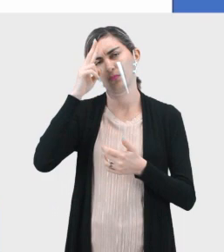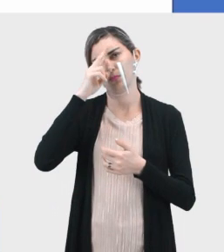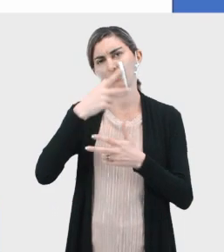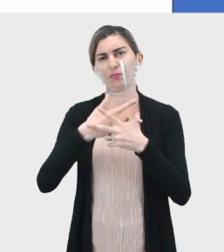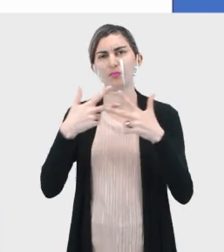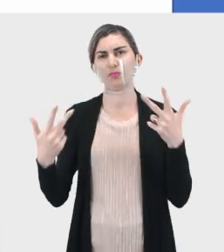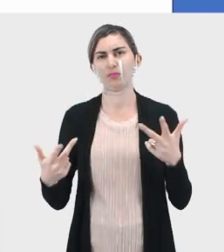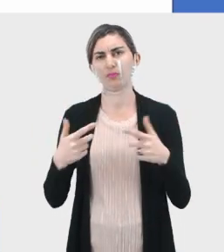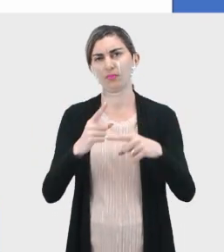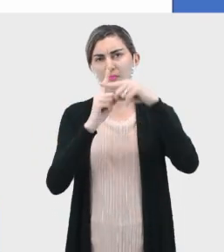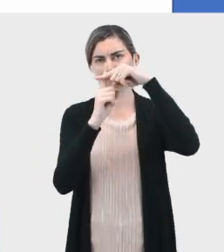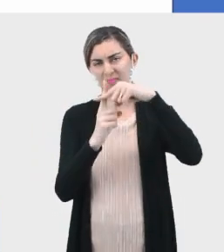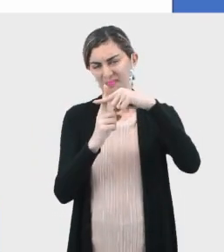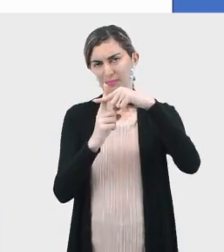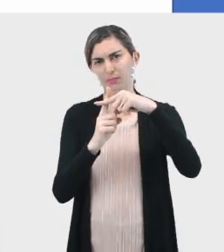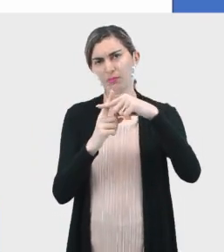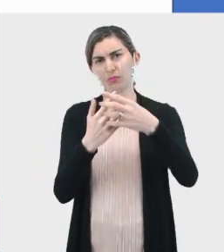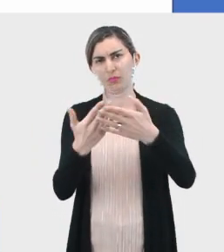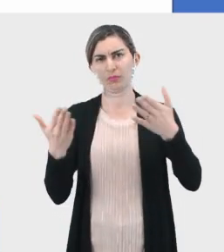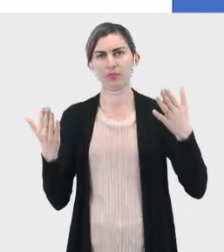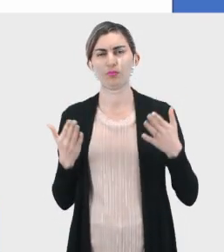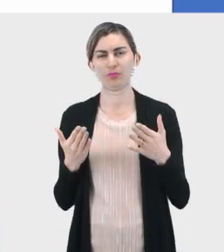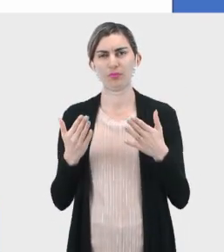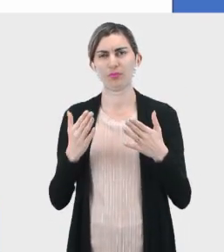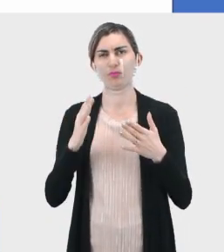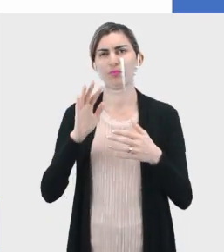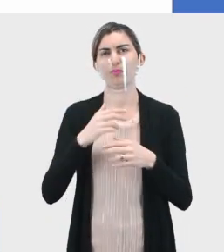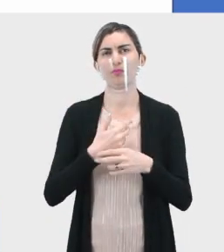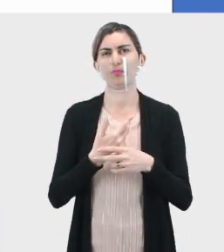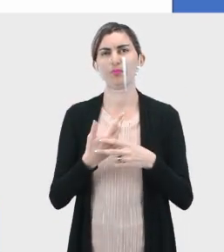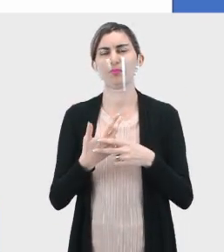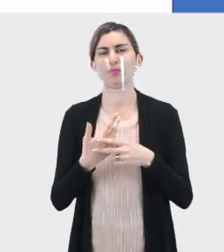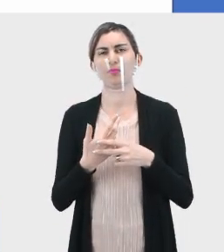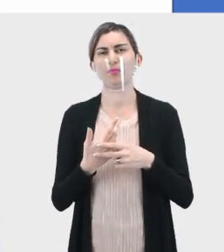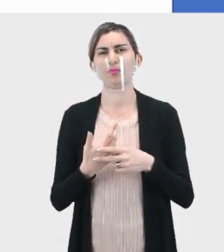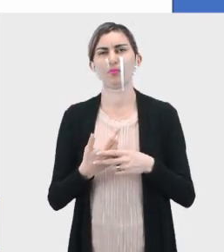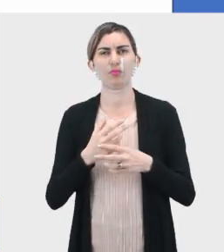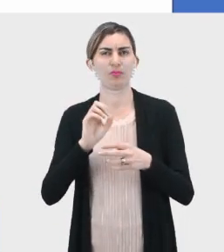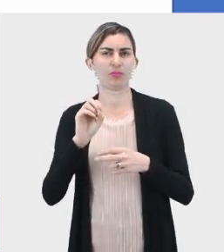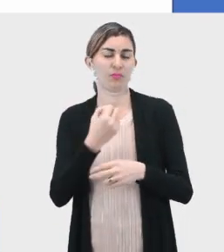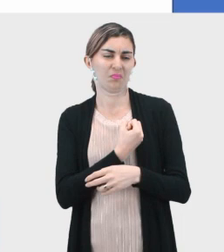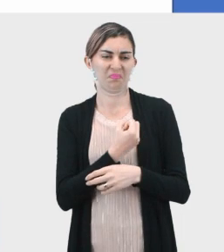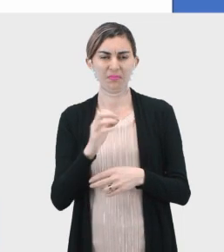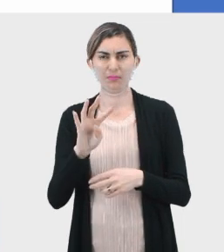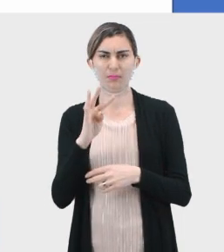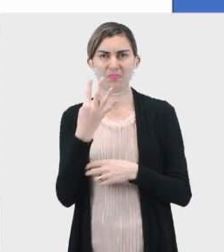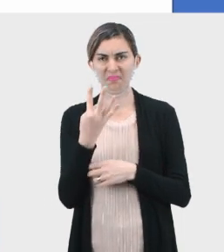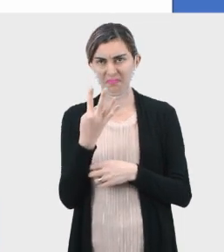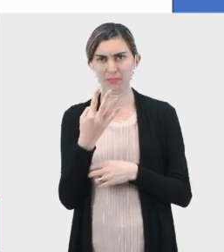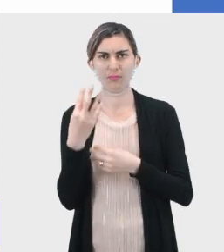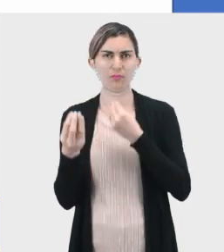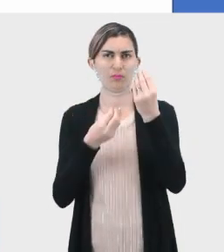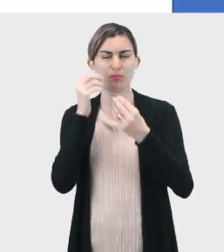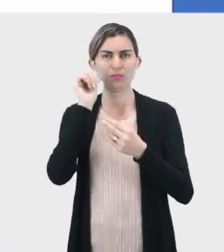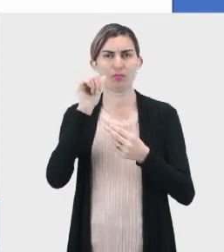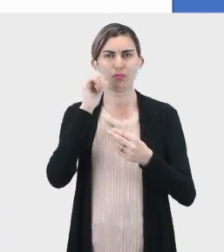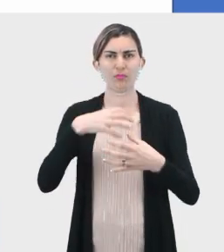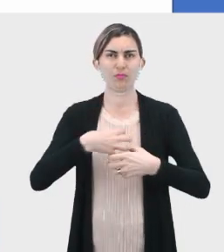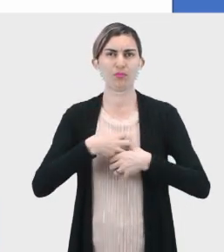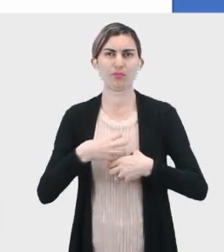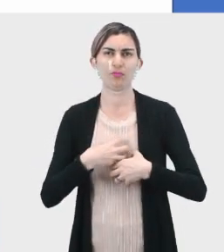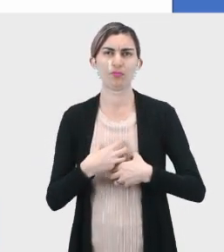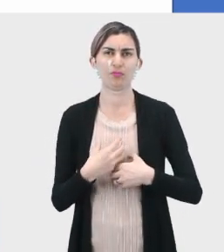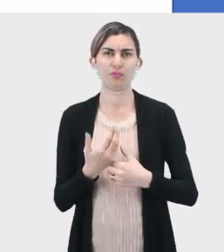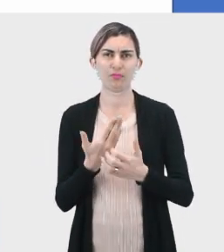em coisas positivas sobre a phenomenal woman. O número 4, como a mulher se sente